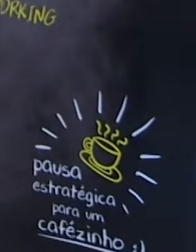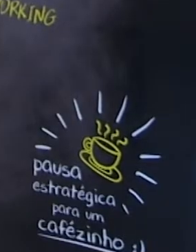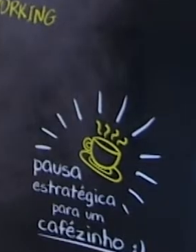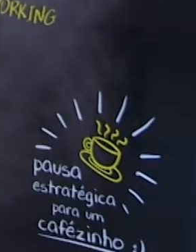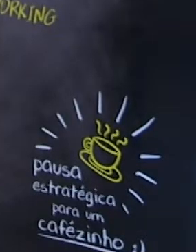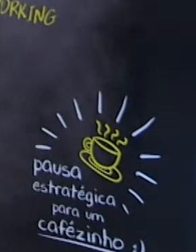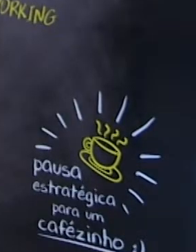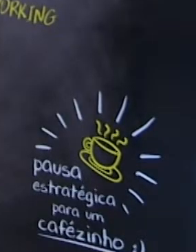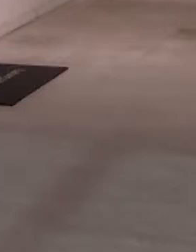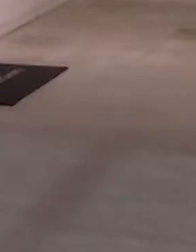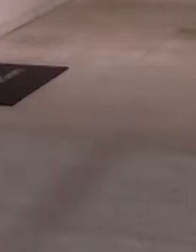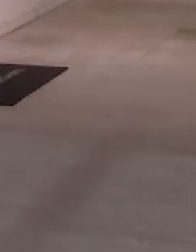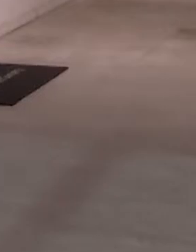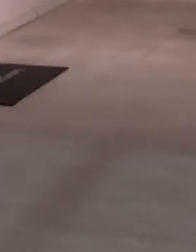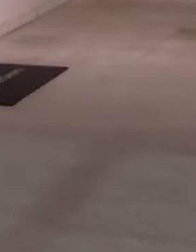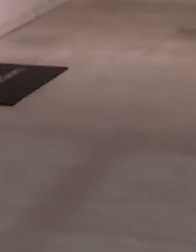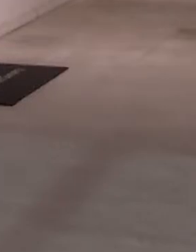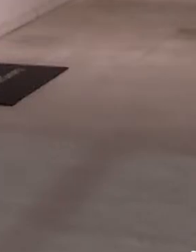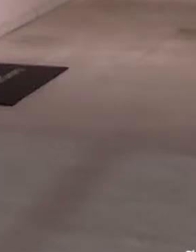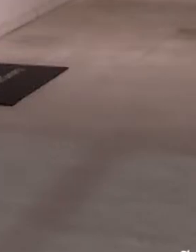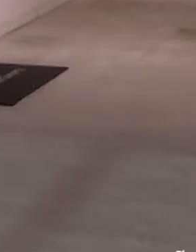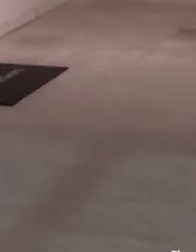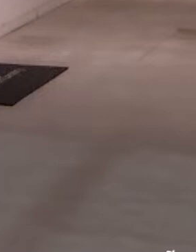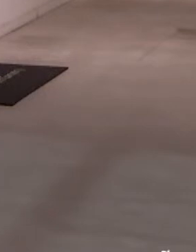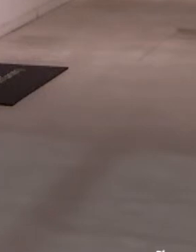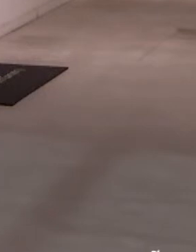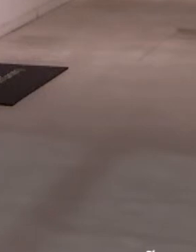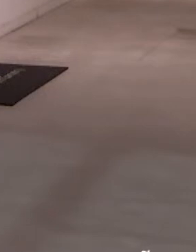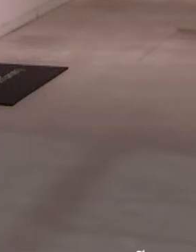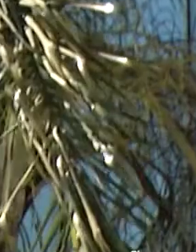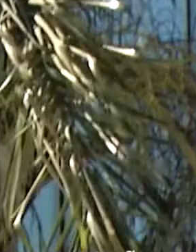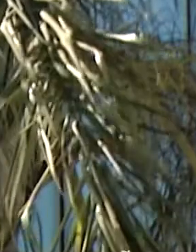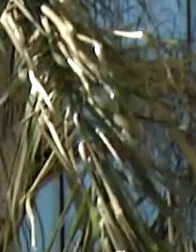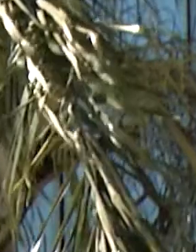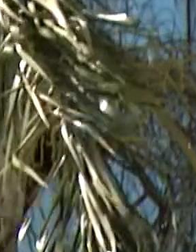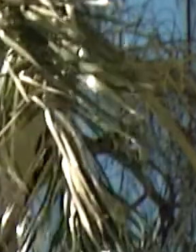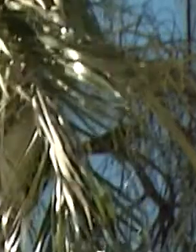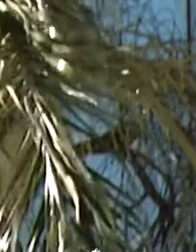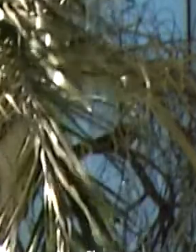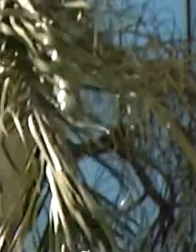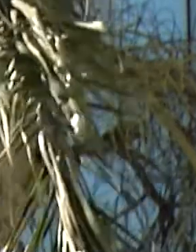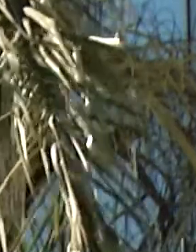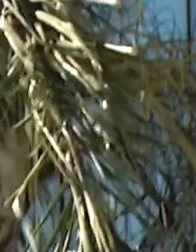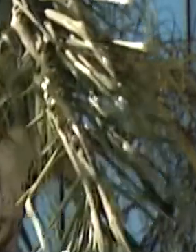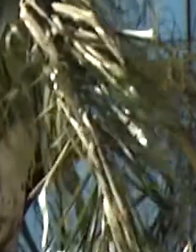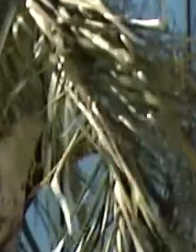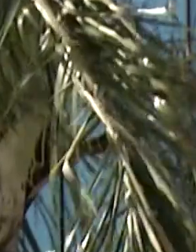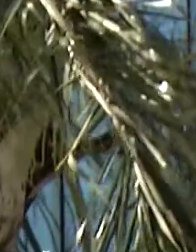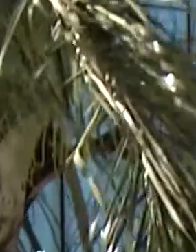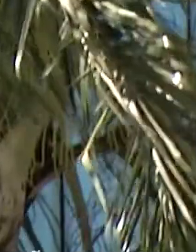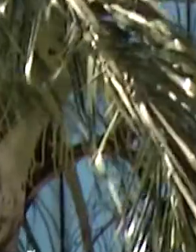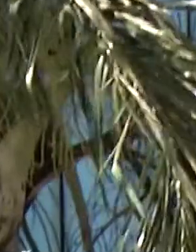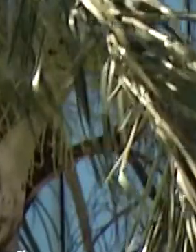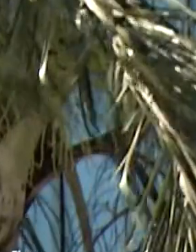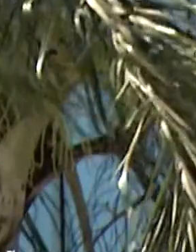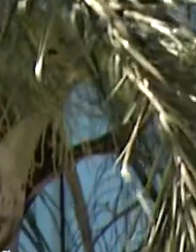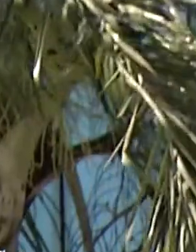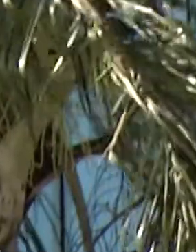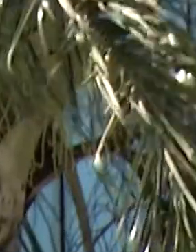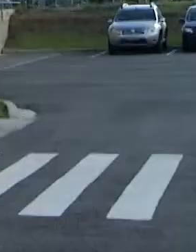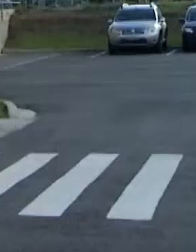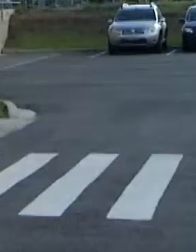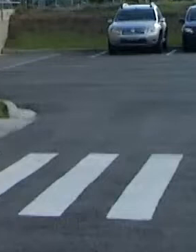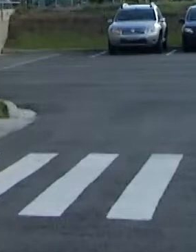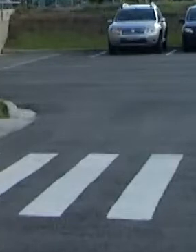de acordo com Mano, fez com que, ao longo desses 5 anos, quase dobrasse o número de postos de trabalho